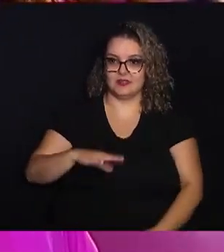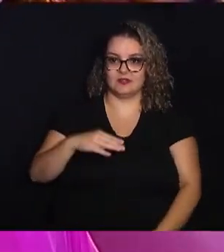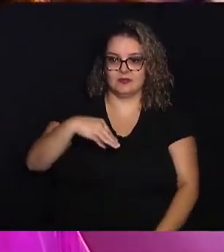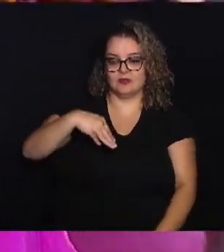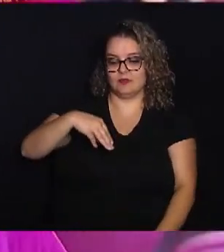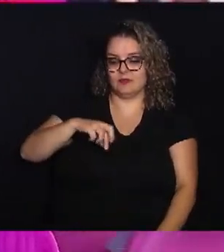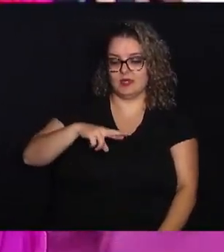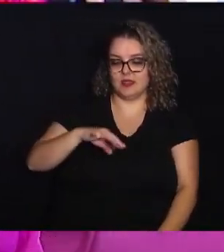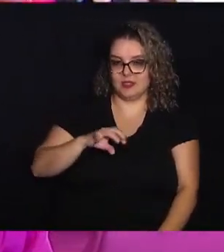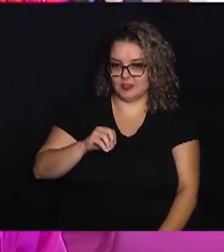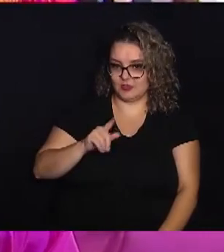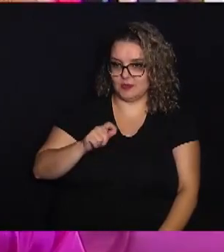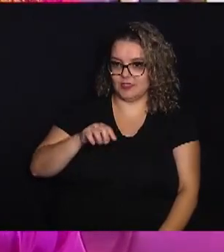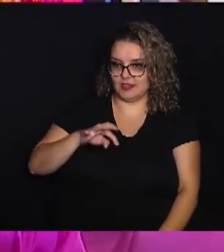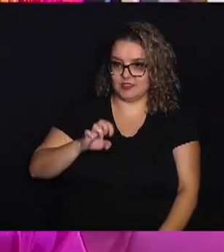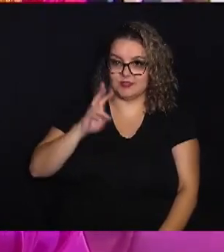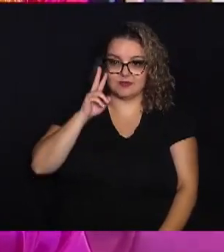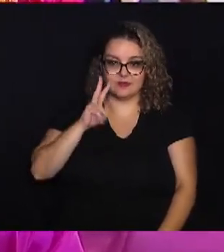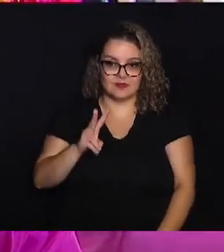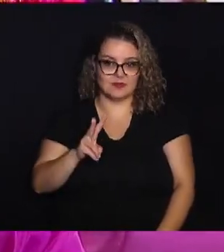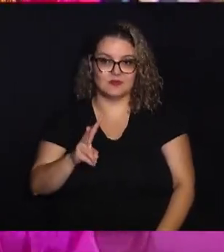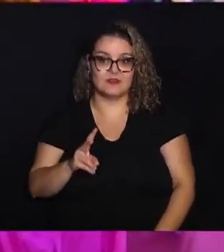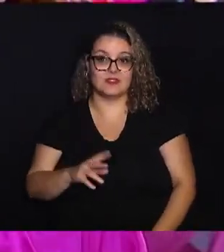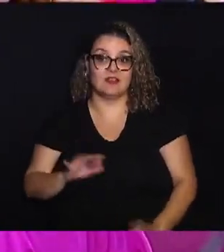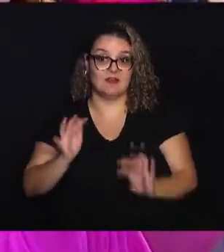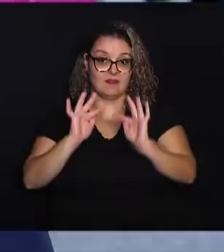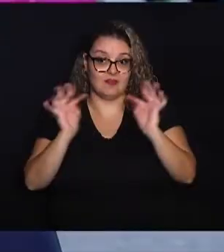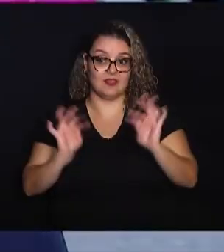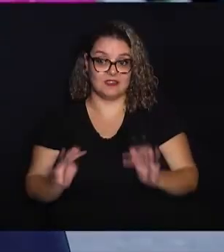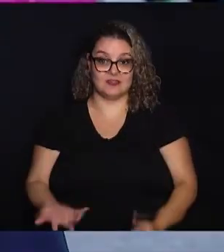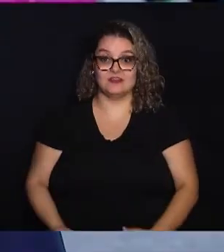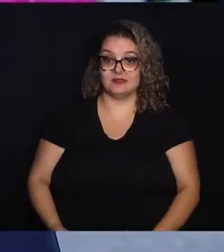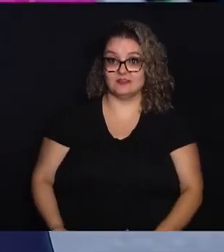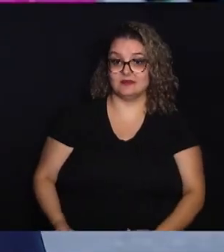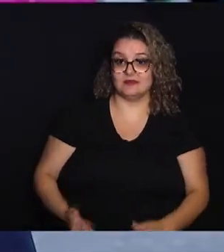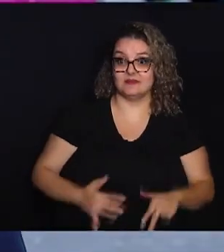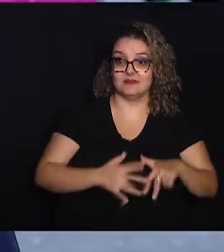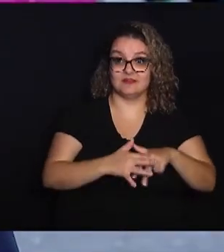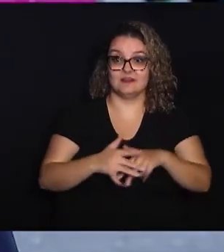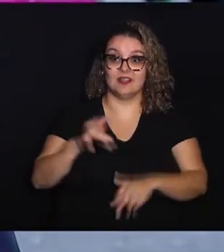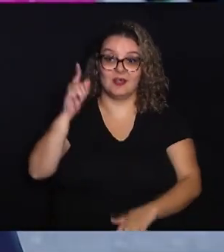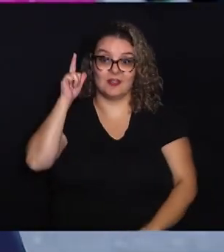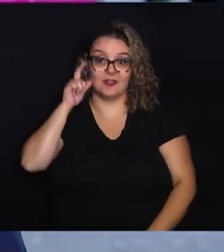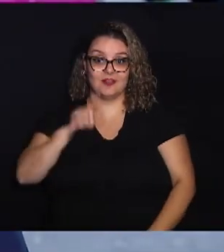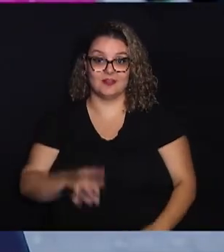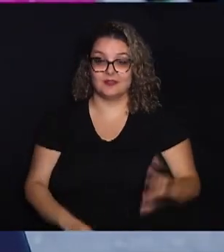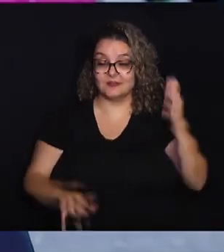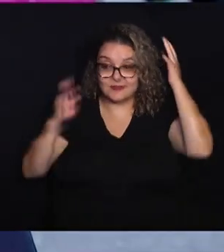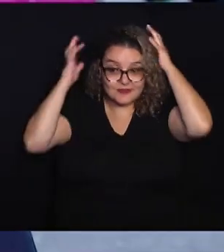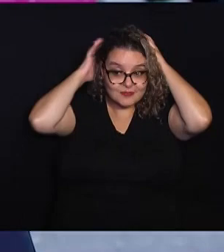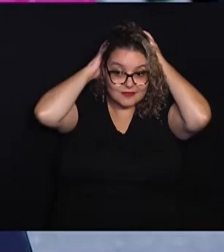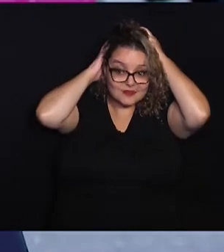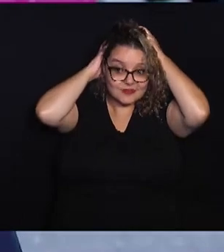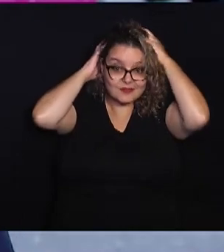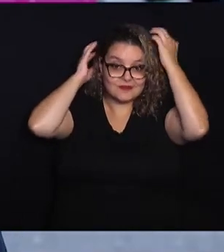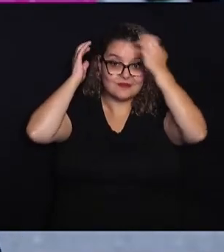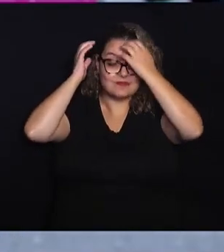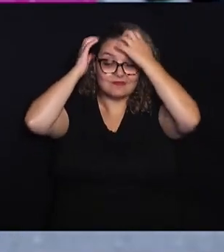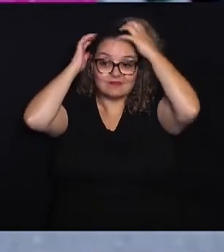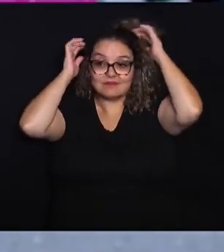a felicidade dos pacientes quando eles chegam e falam: consegui uma peruca, meu